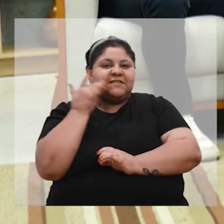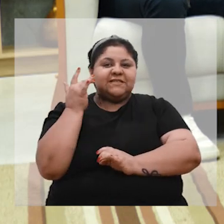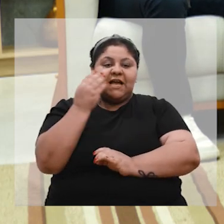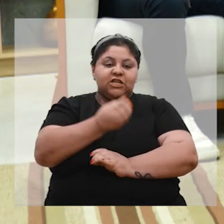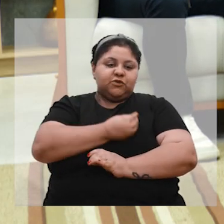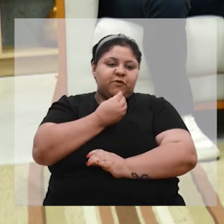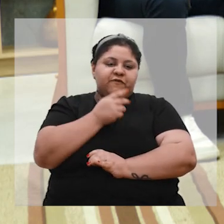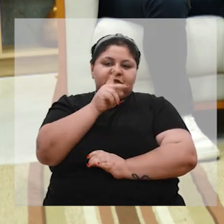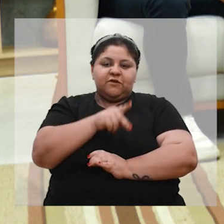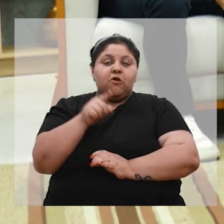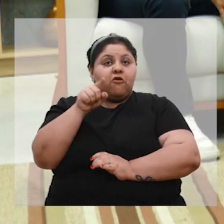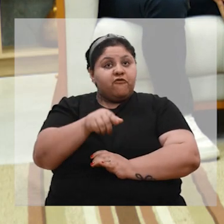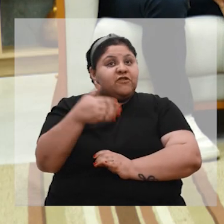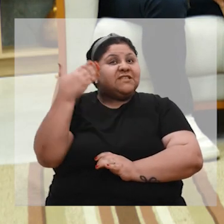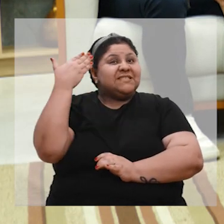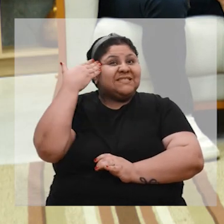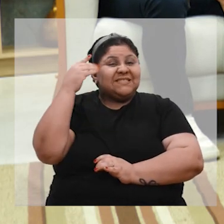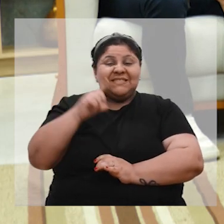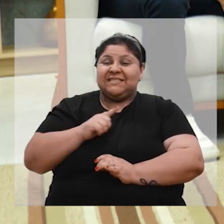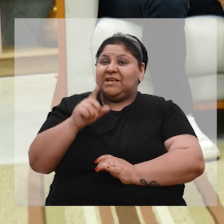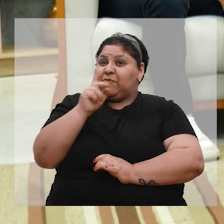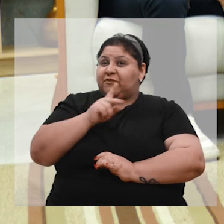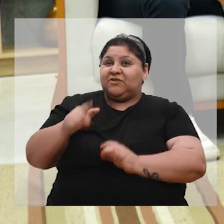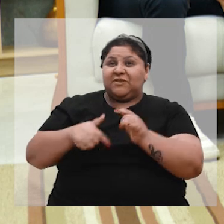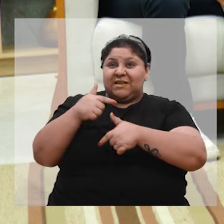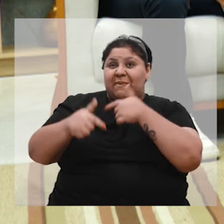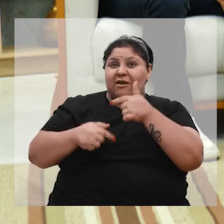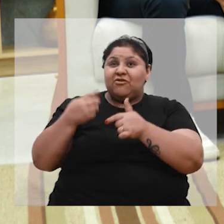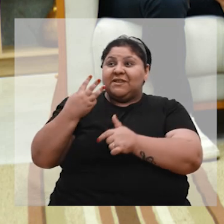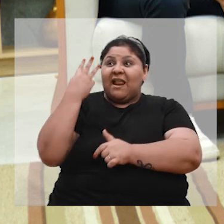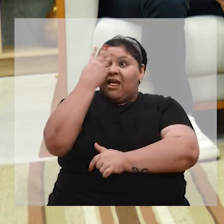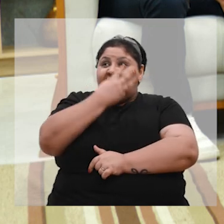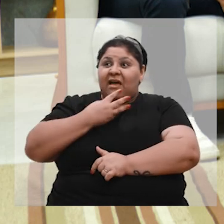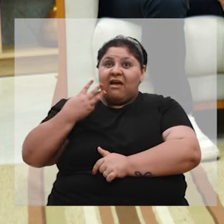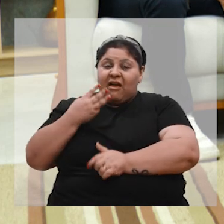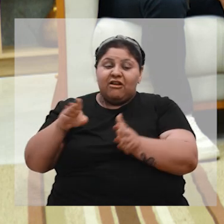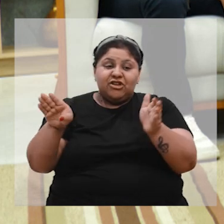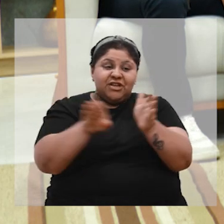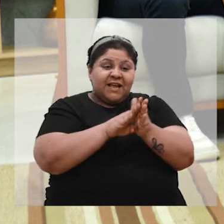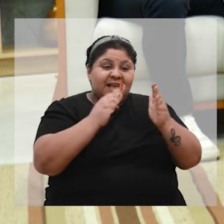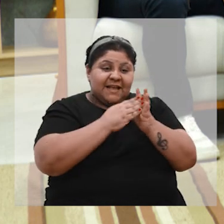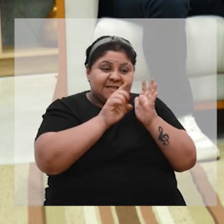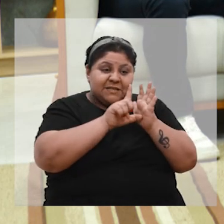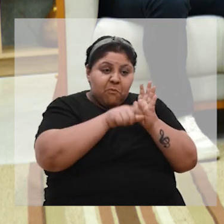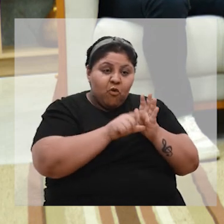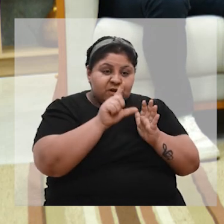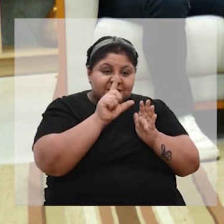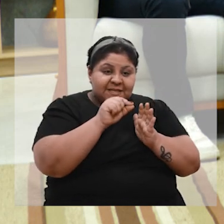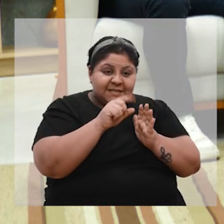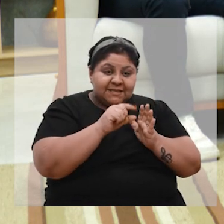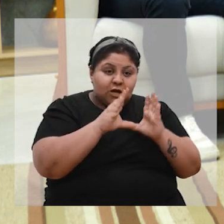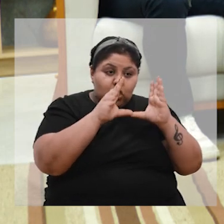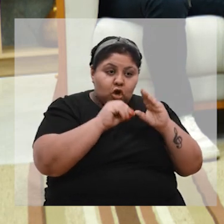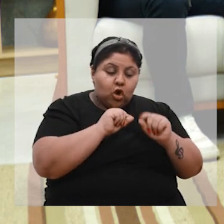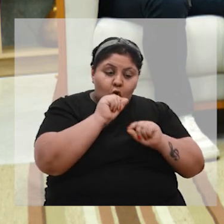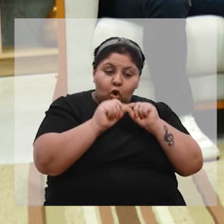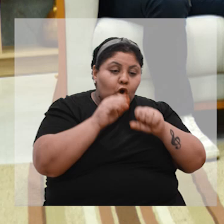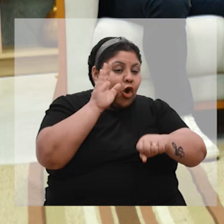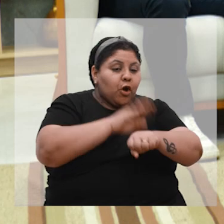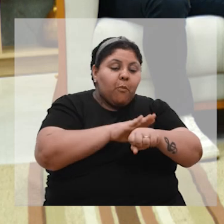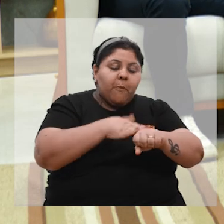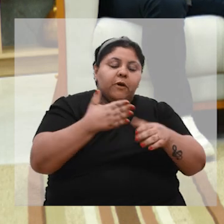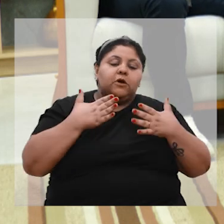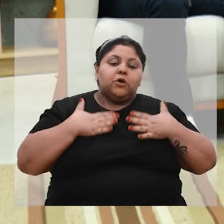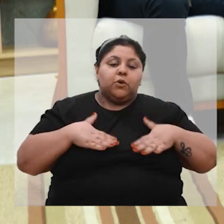professores. Vocês sabem, tem professores que trabalham 3 turnos. Ele vai chegar em casa depois das 10 horas da noite, em que momento ele vai conseguir se